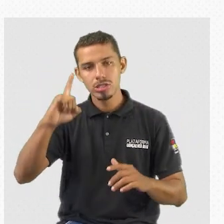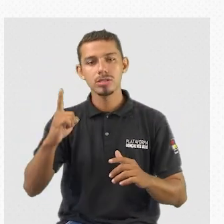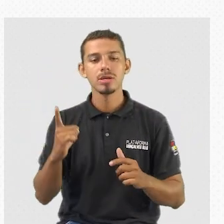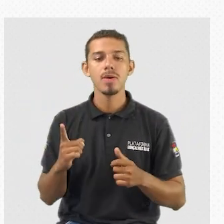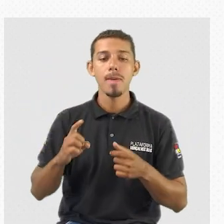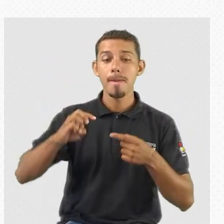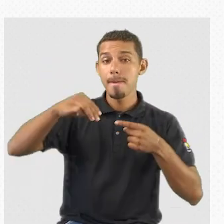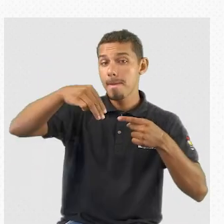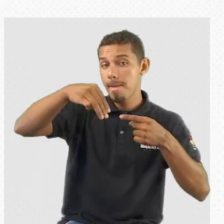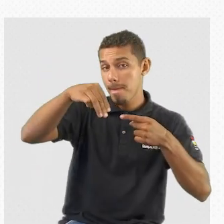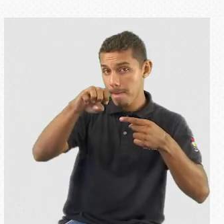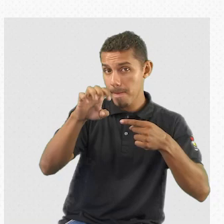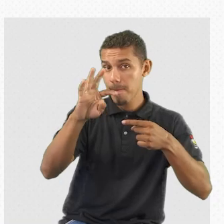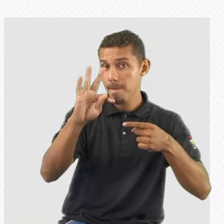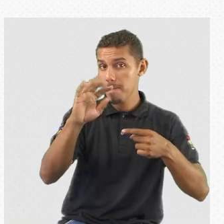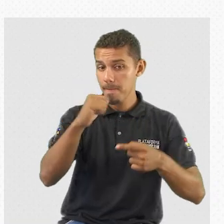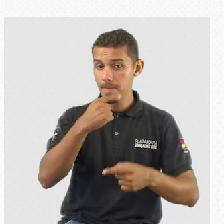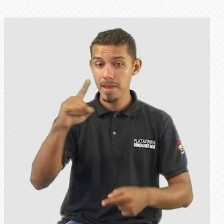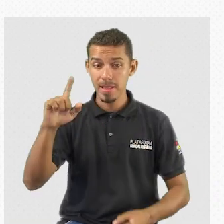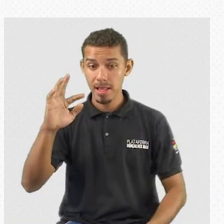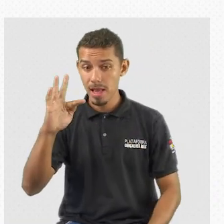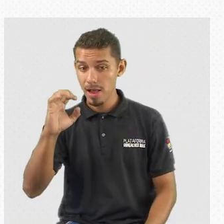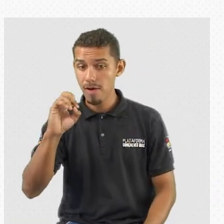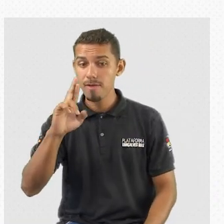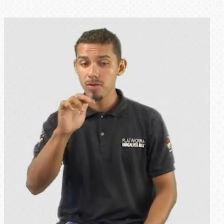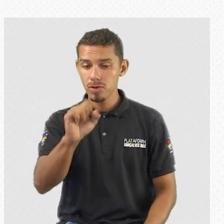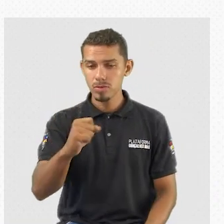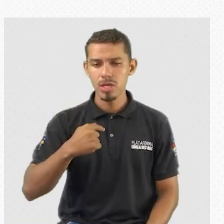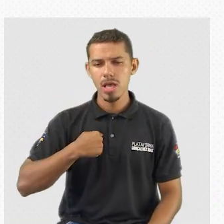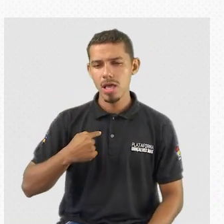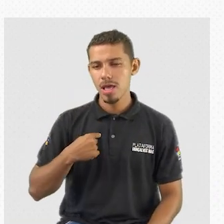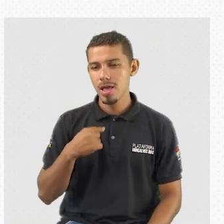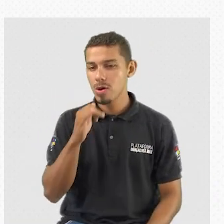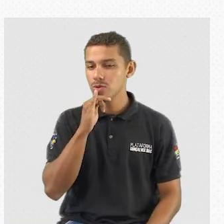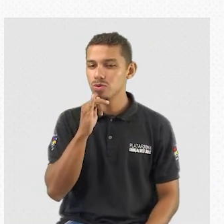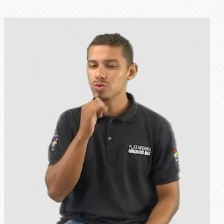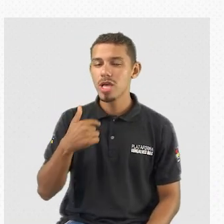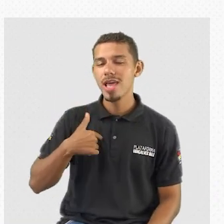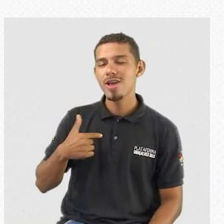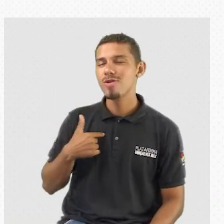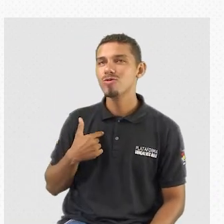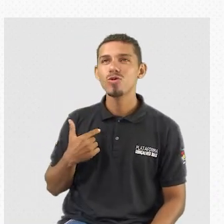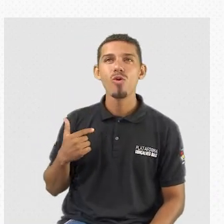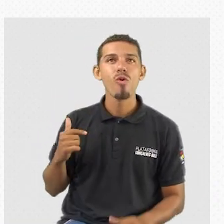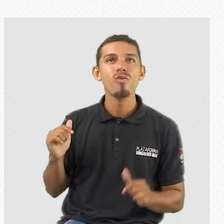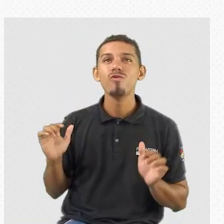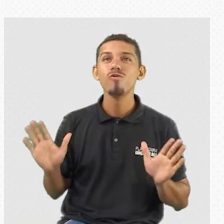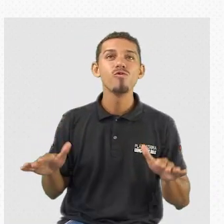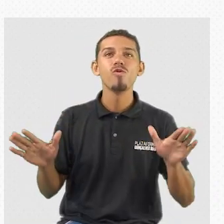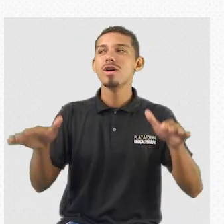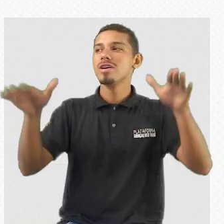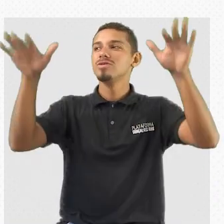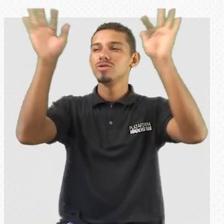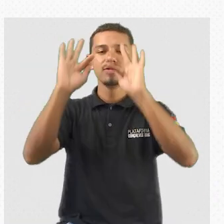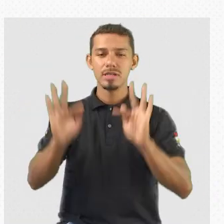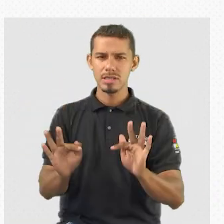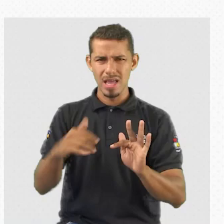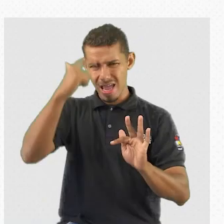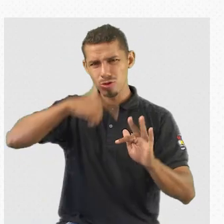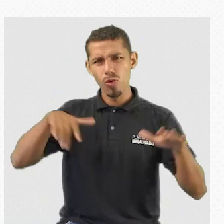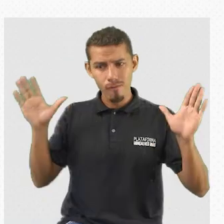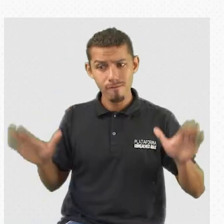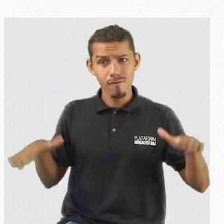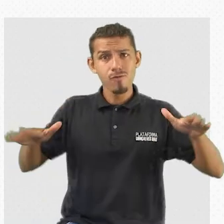com metáforas, né? Então, por exemplo, quando a gente diz eu estou voando de felicidade, eu estou literalmente voando? Eu